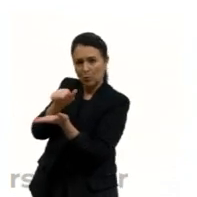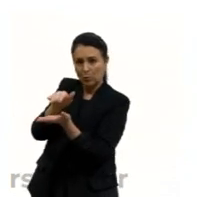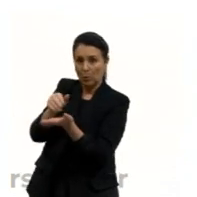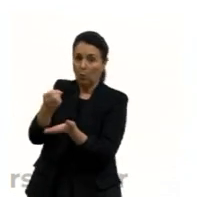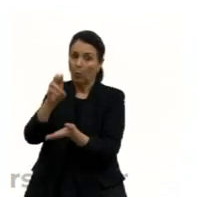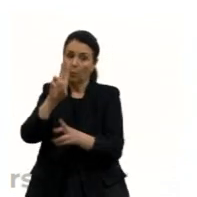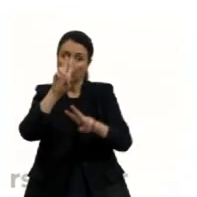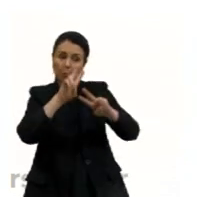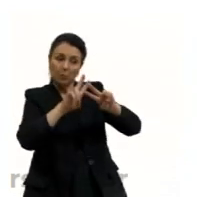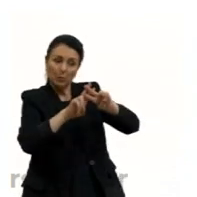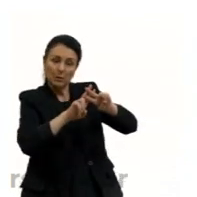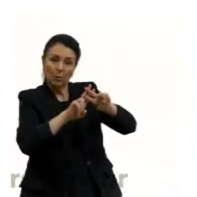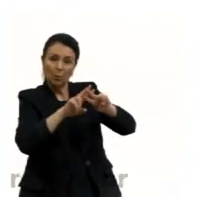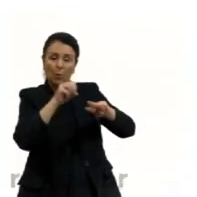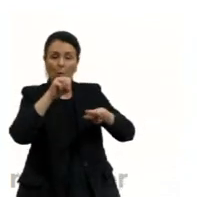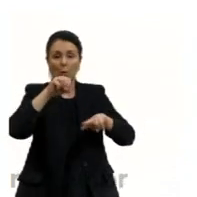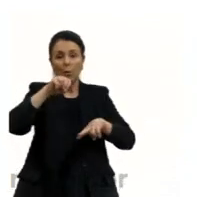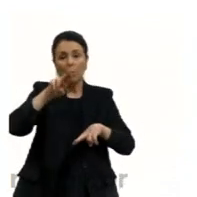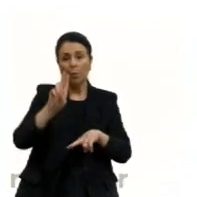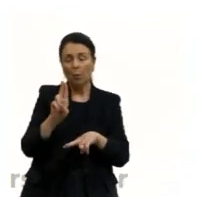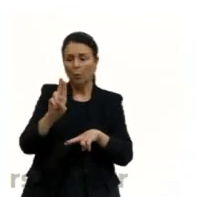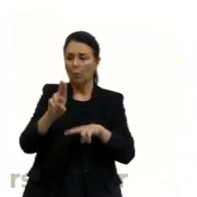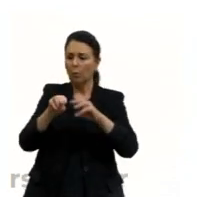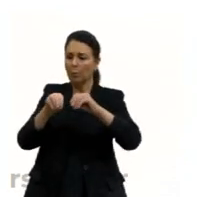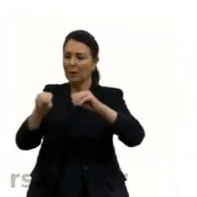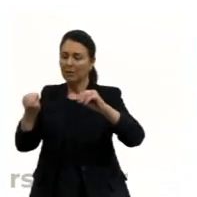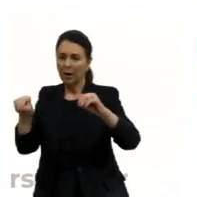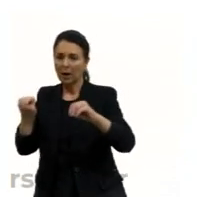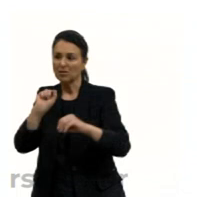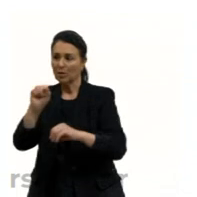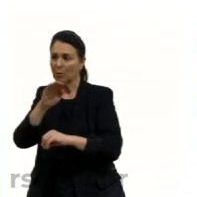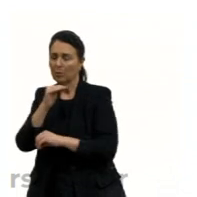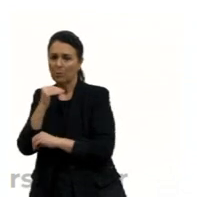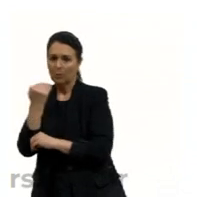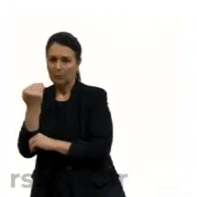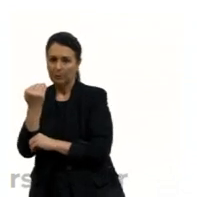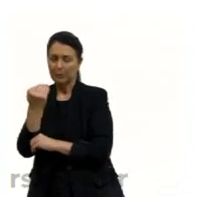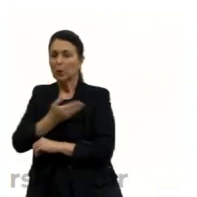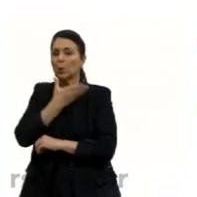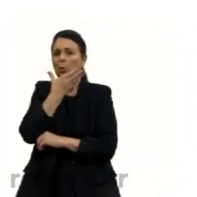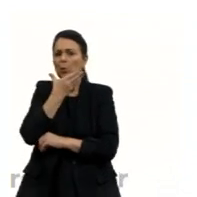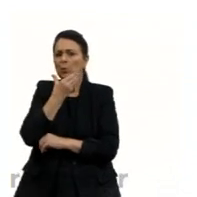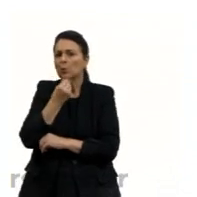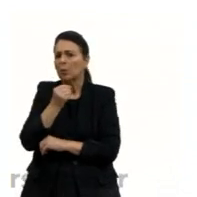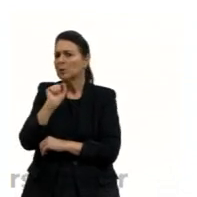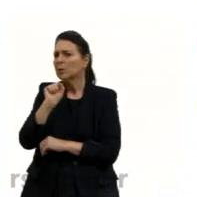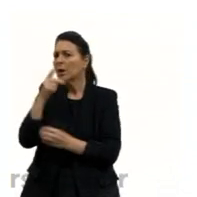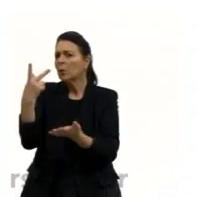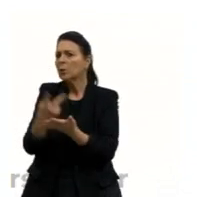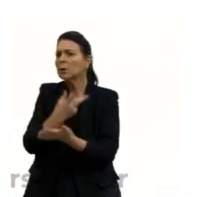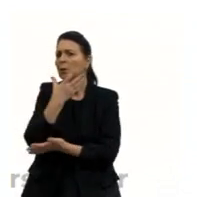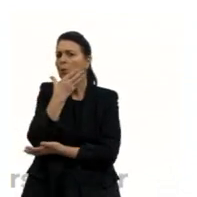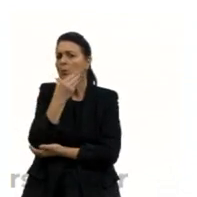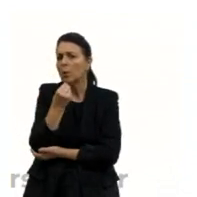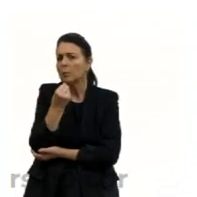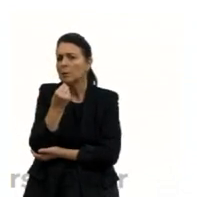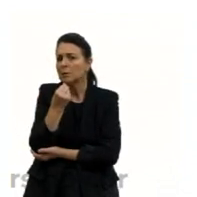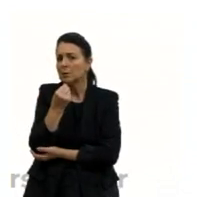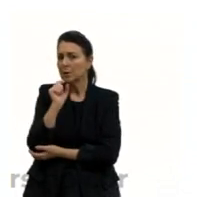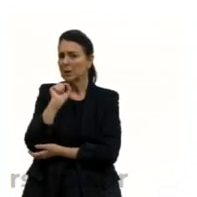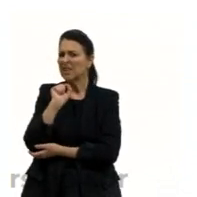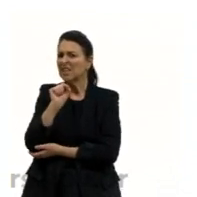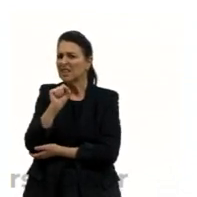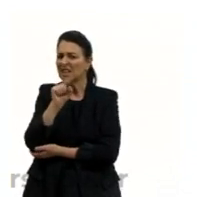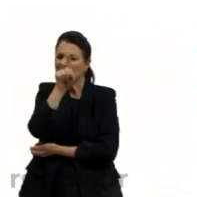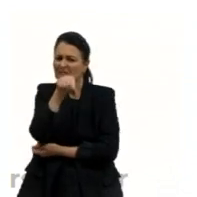para a prisão do tártaro ou para a terra entre os mortais e os homens O que aconteceu com eles quem são eles